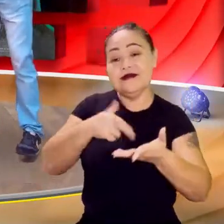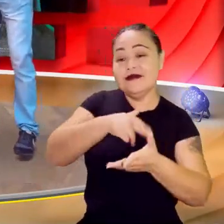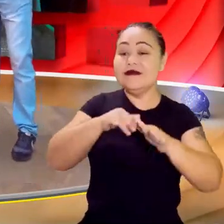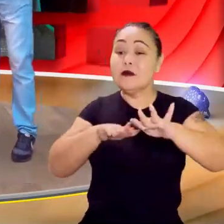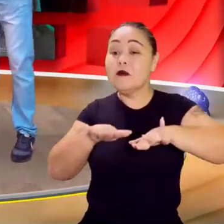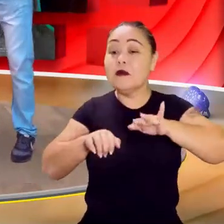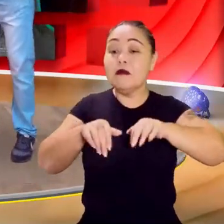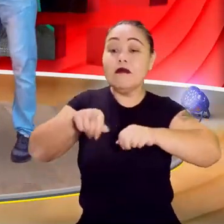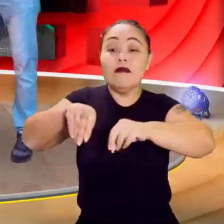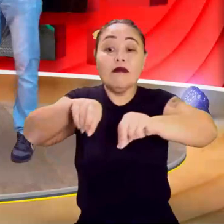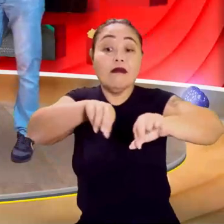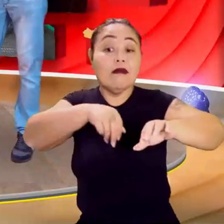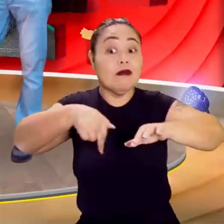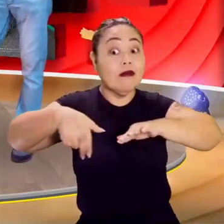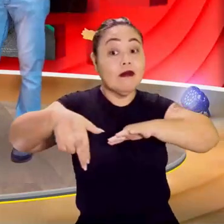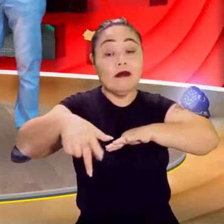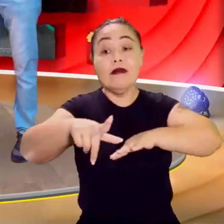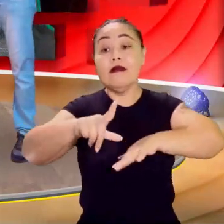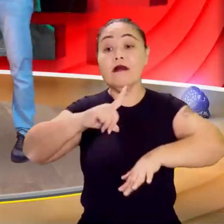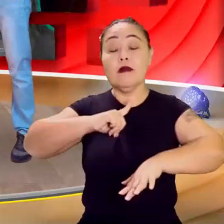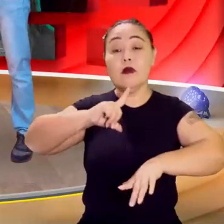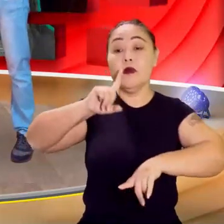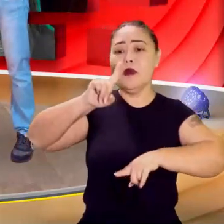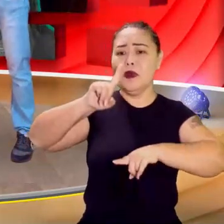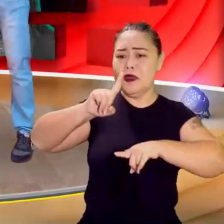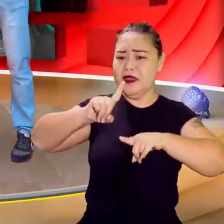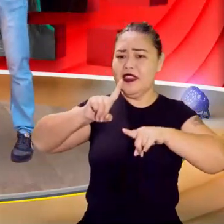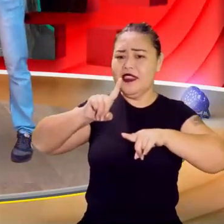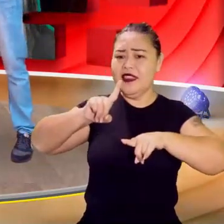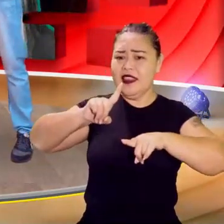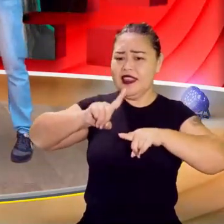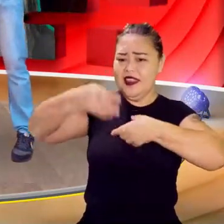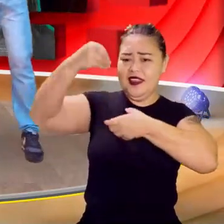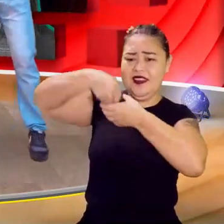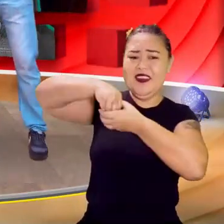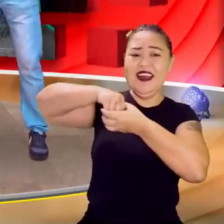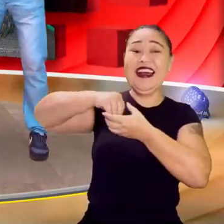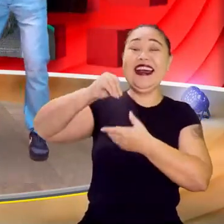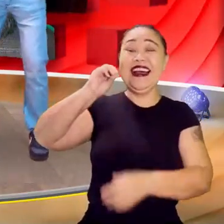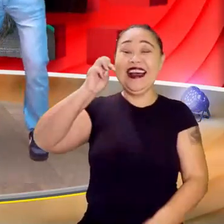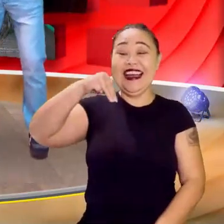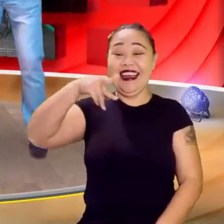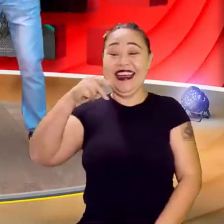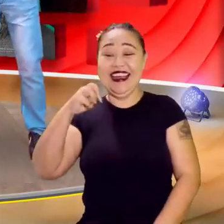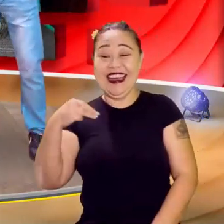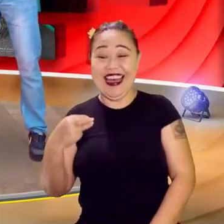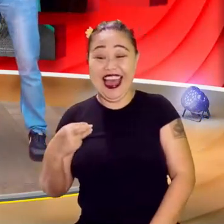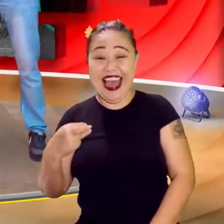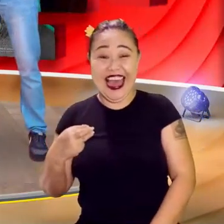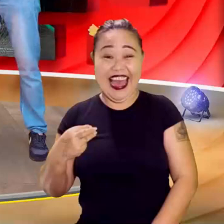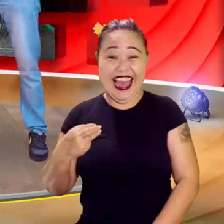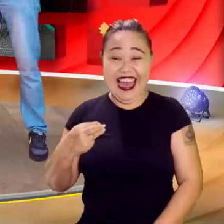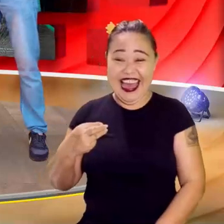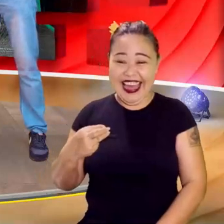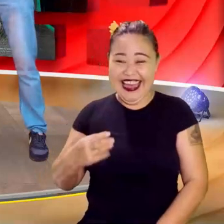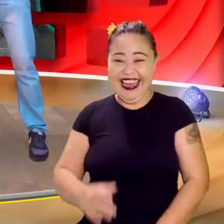na areia e deixa o mundo entrar. É quase uma vitrola, um MP3 ali. Mas é que fala as palavras, não tem aqui.